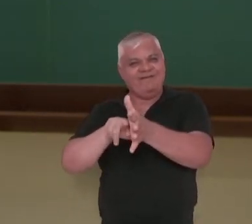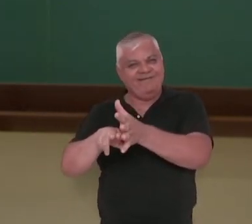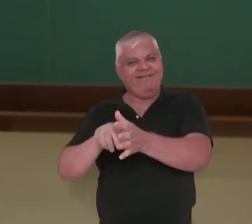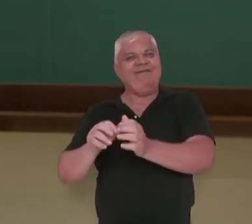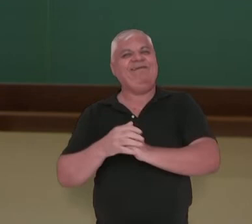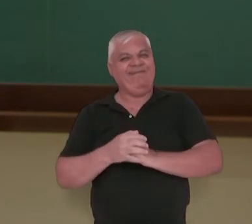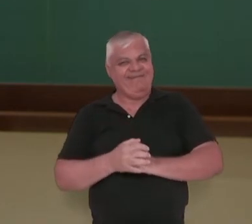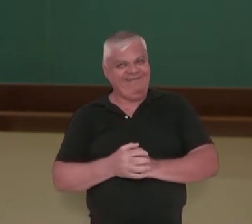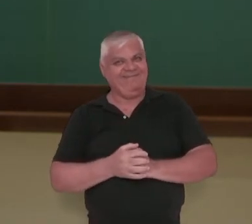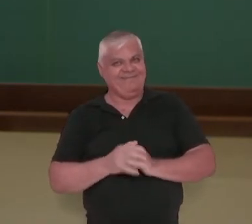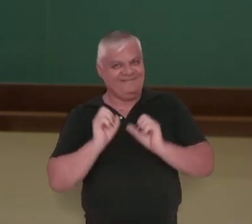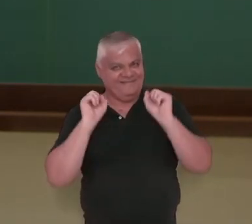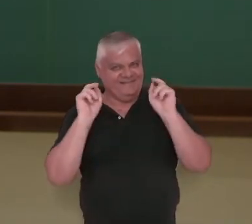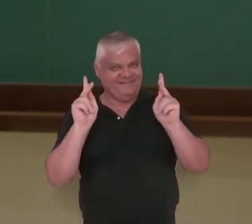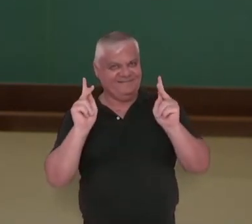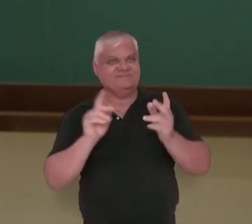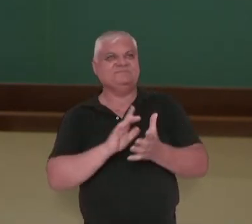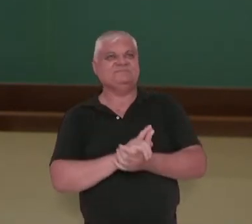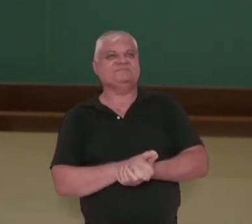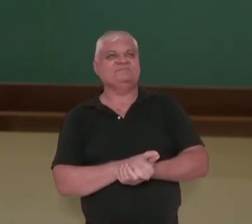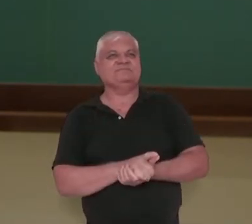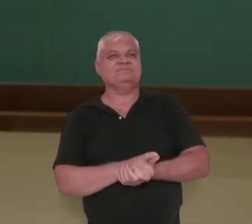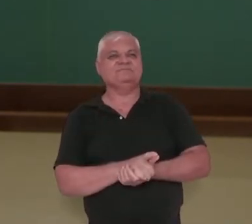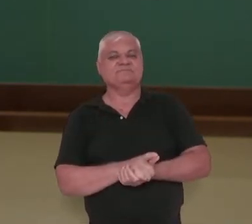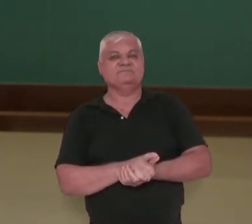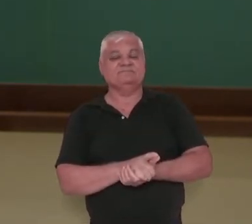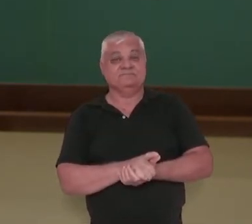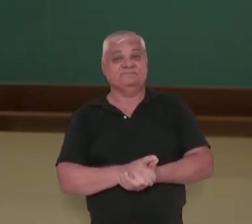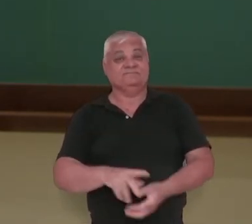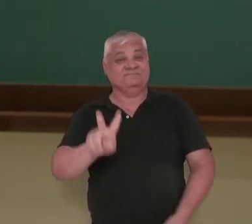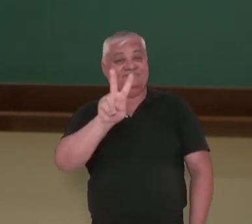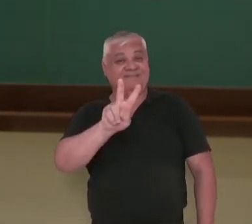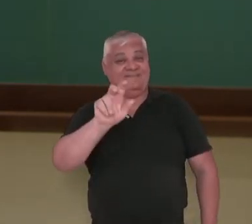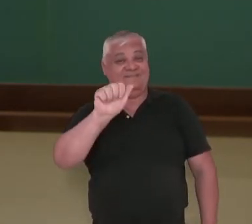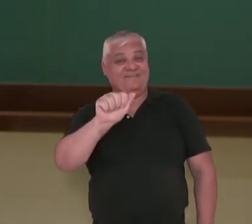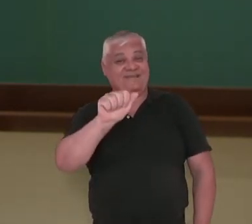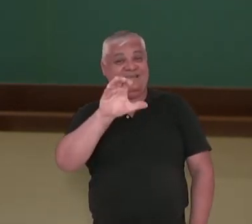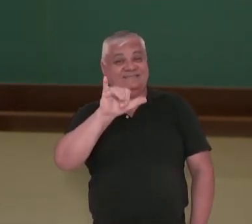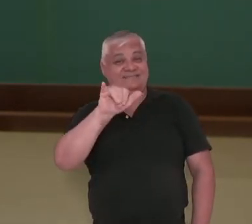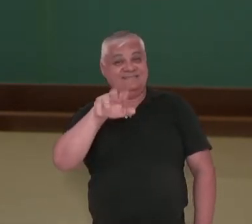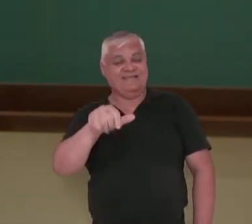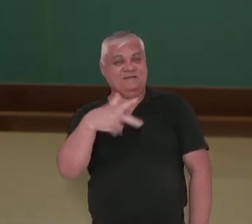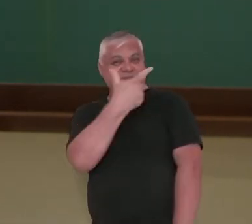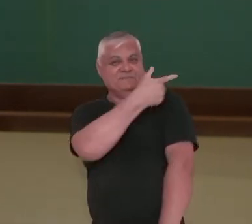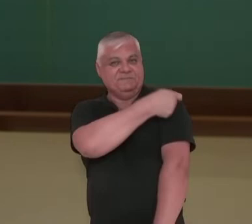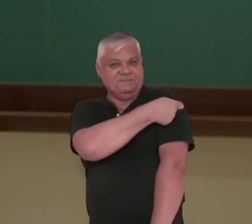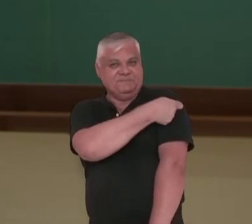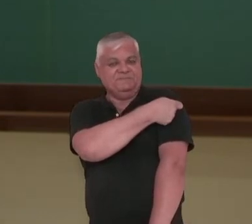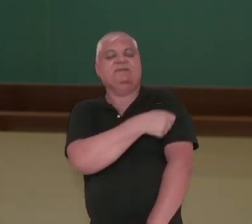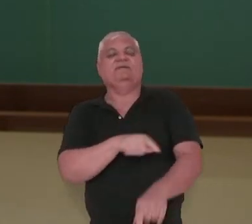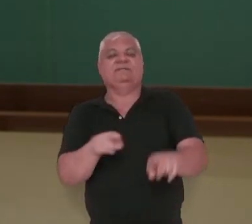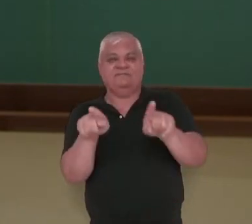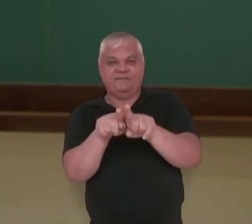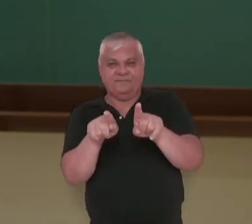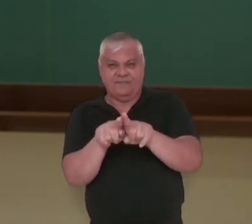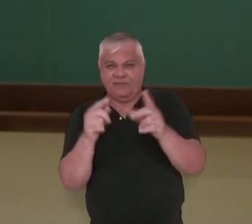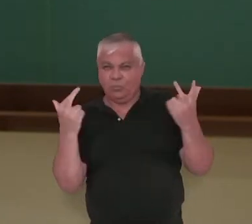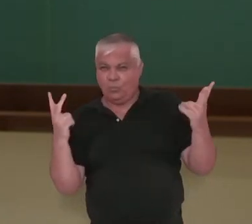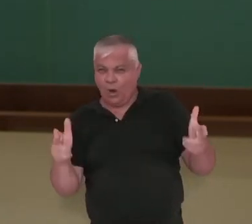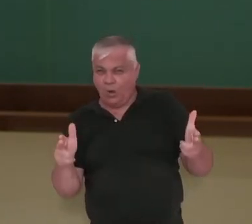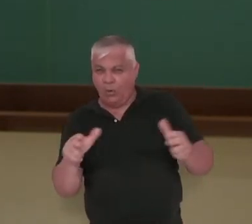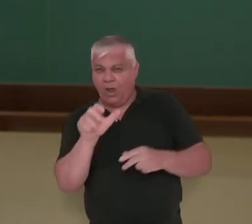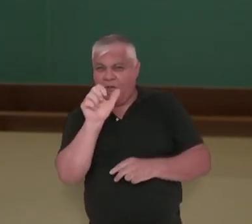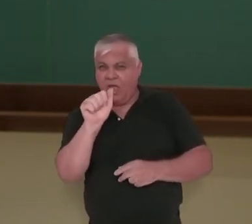bactérias, por exemplo. Ok? Muito bem. E as vacinas? Vacinas é a mesma coisa? São a mesma coisa